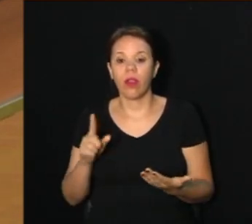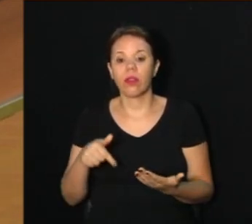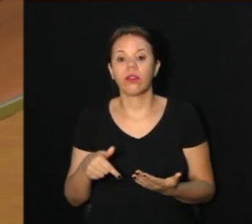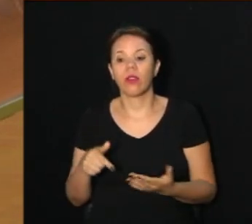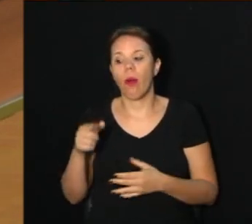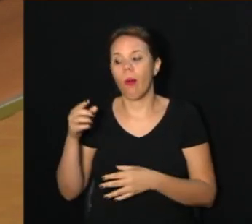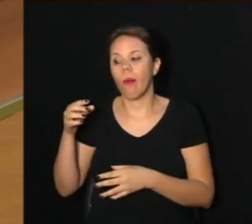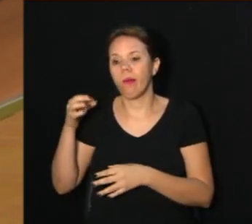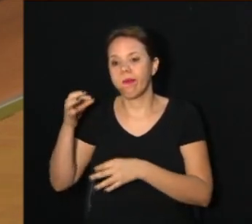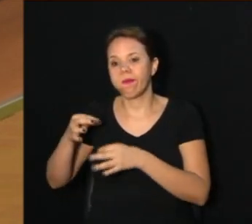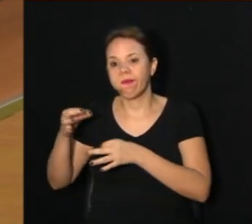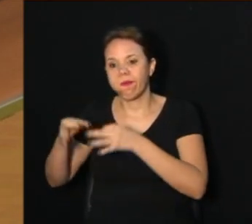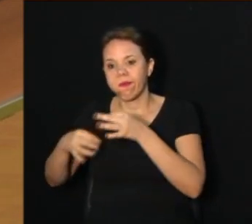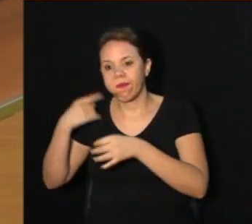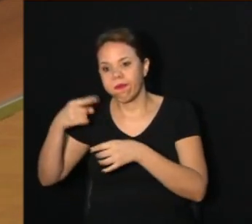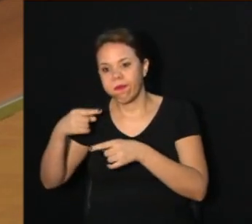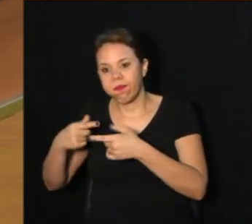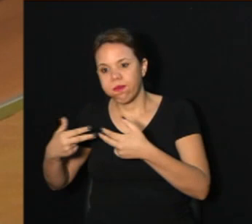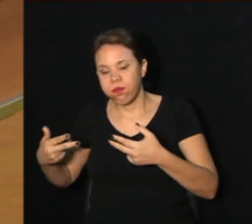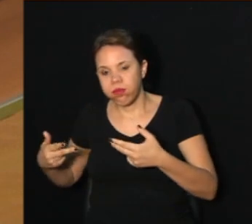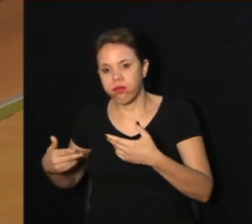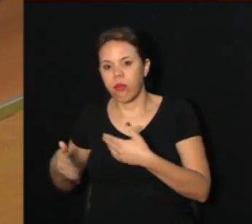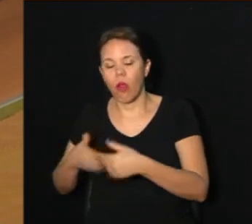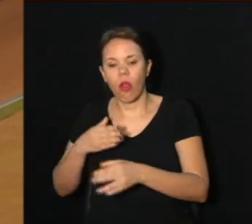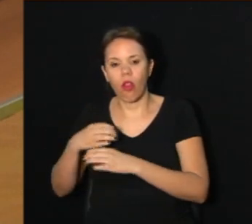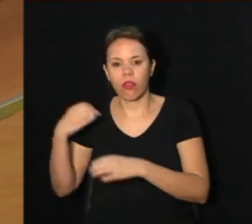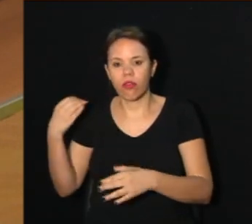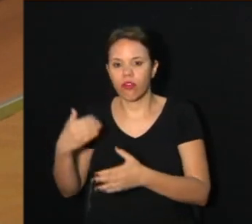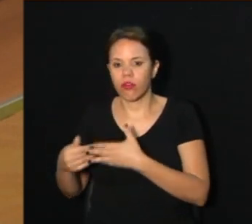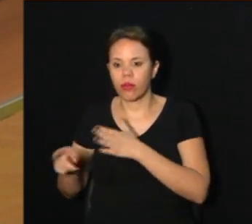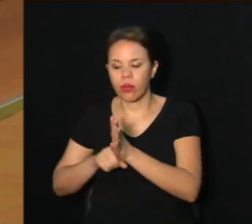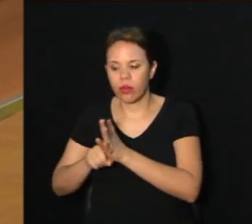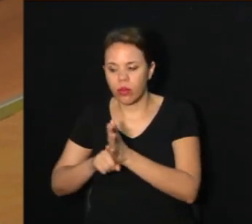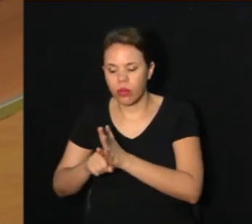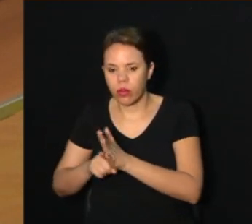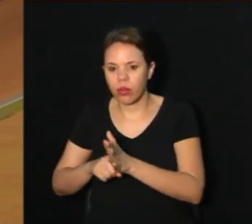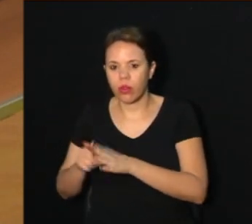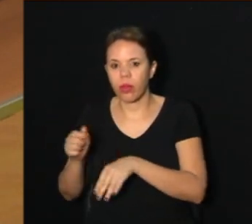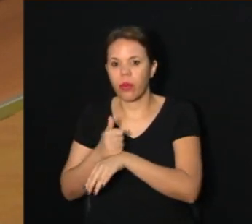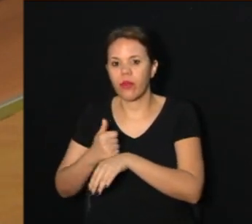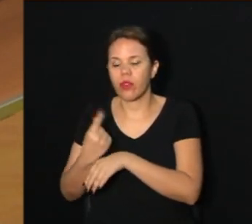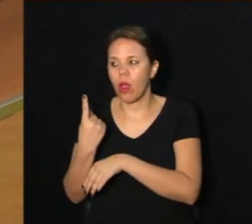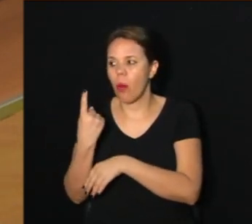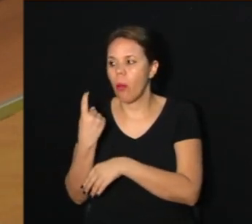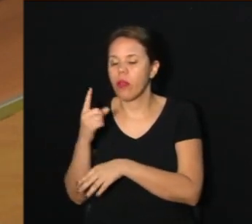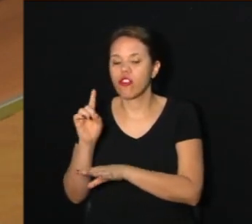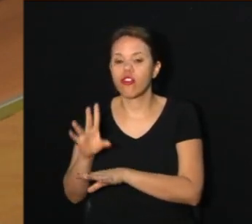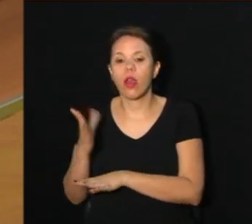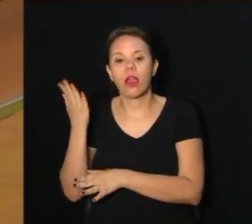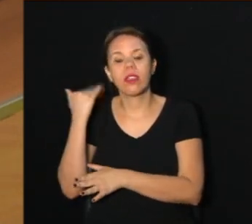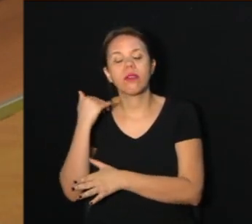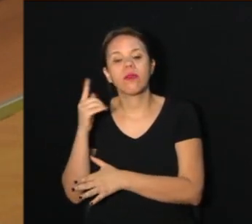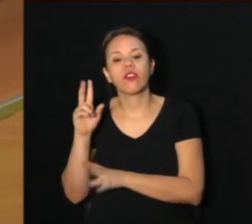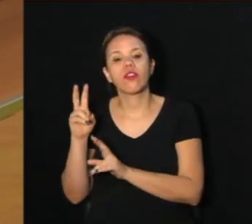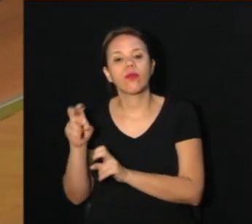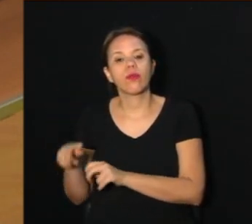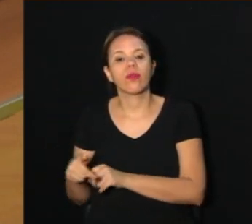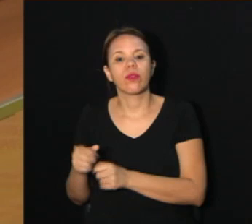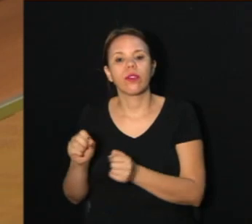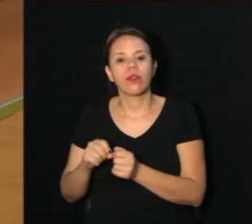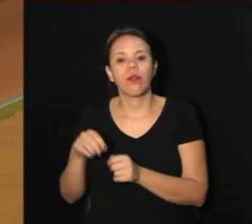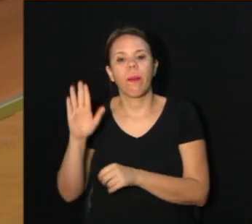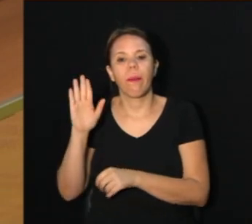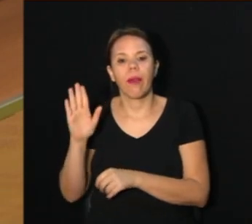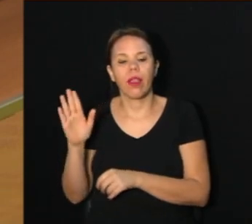procurador, auditor, engenheiro, não é possível. Categoria é uma. Então, eu queria saber sobre isso e eu queria que fosse muito